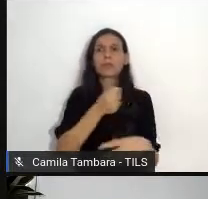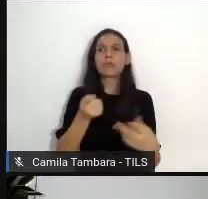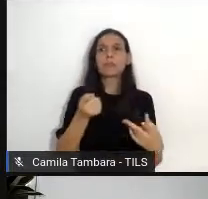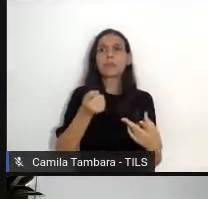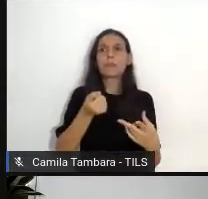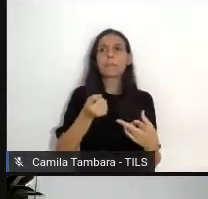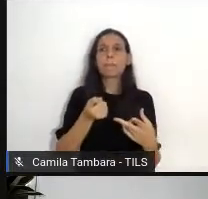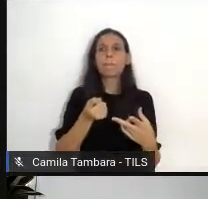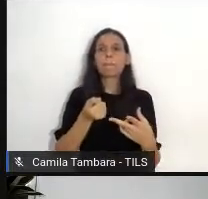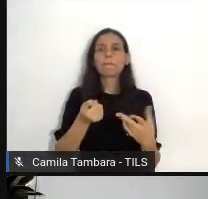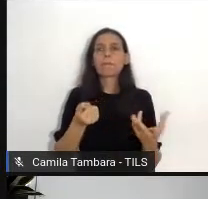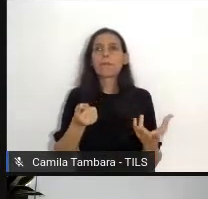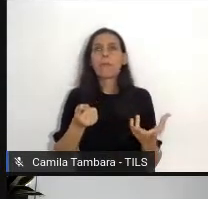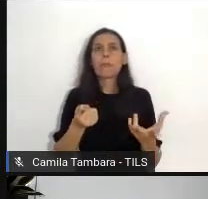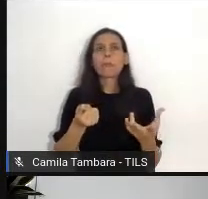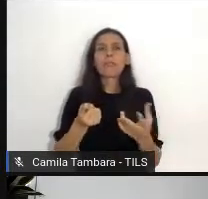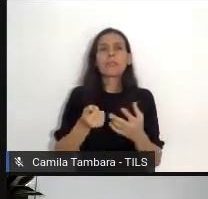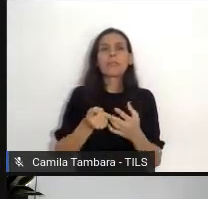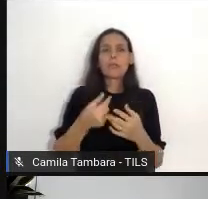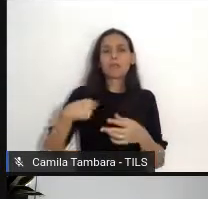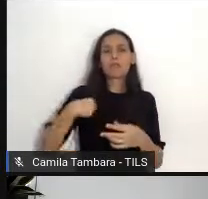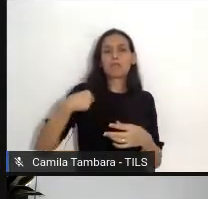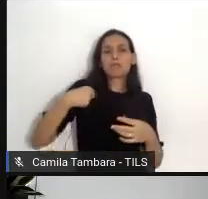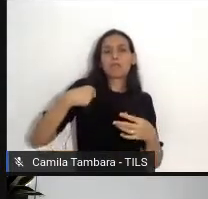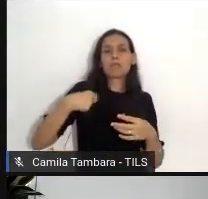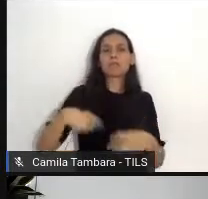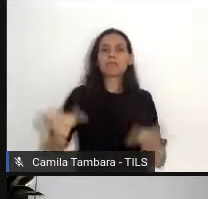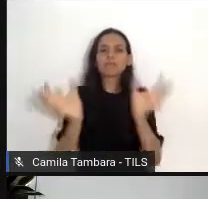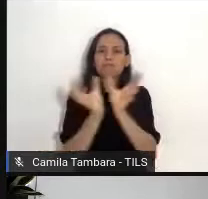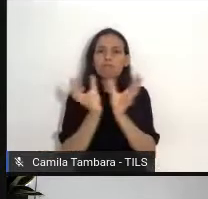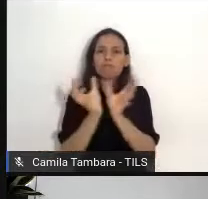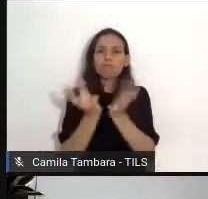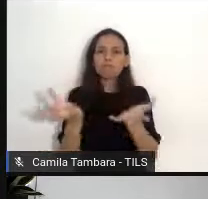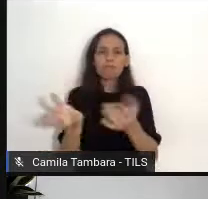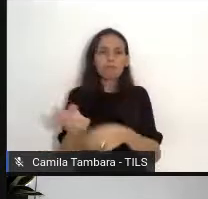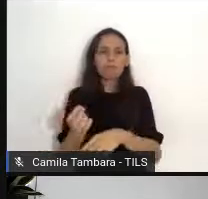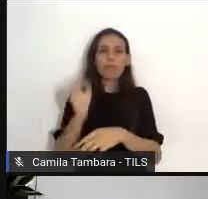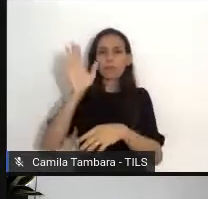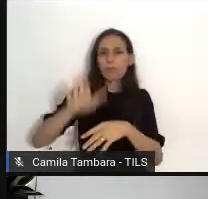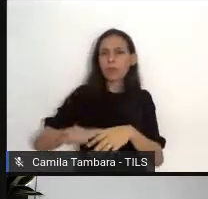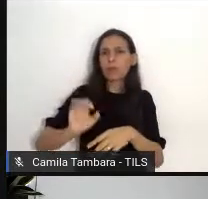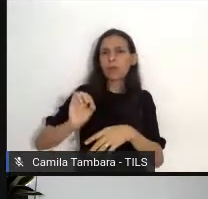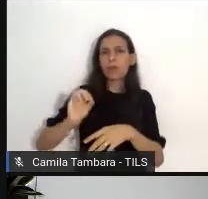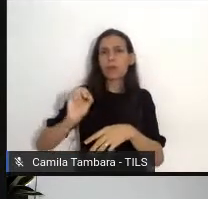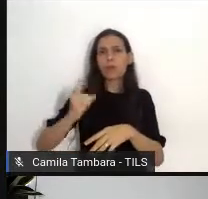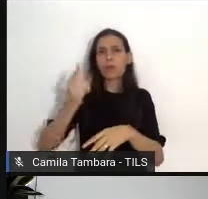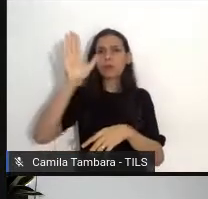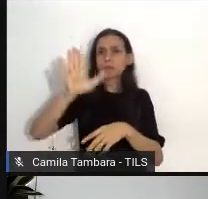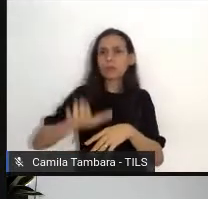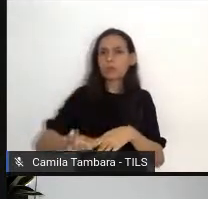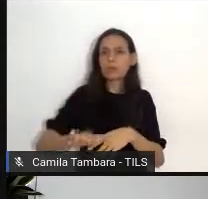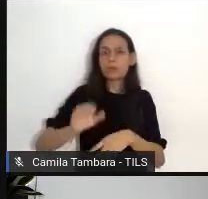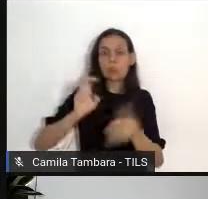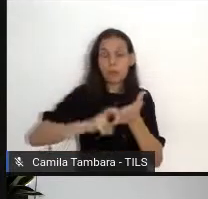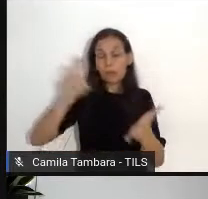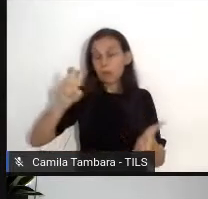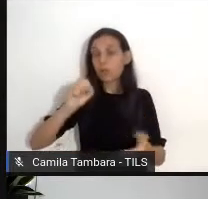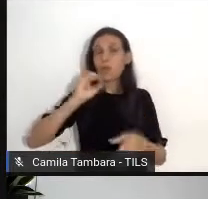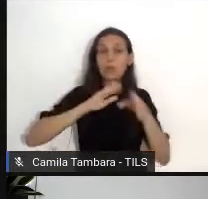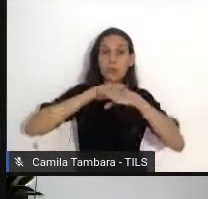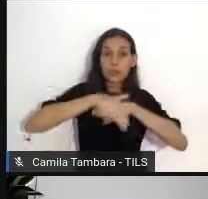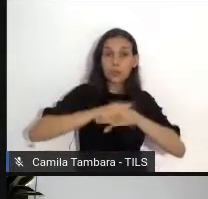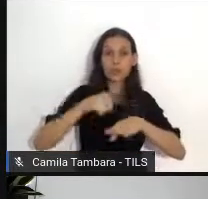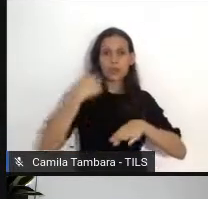desse número de representantes por turma, não perdendo as reuniões de fluxo da escola, porque nós estamos fazendo isso desde o início, né,